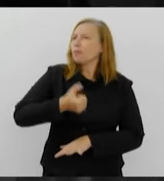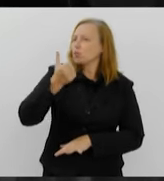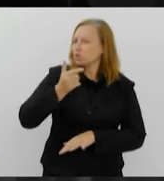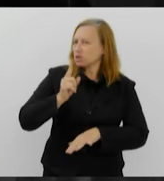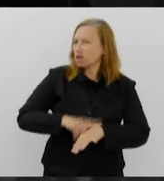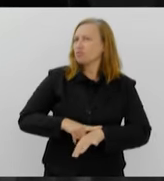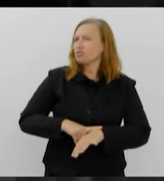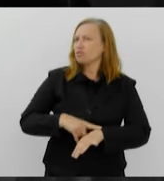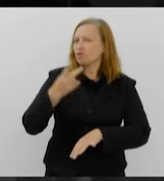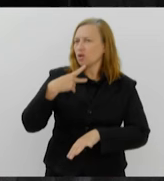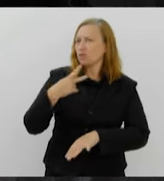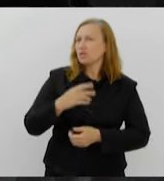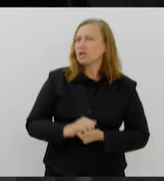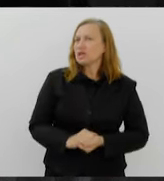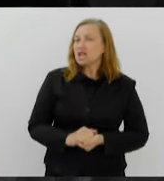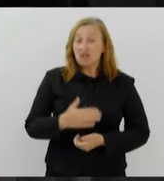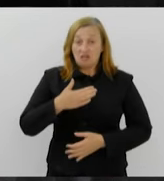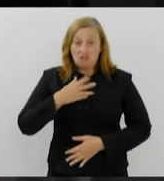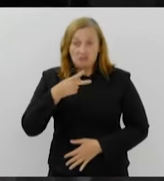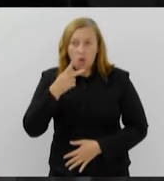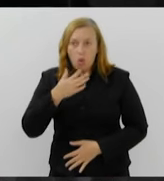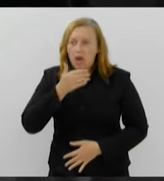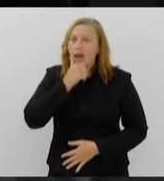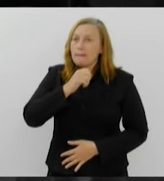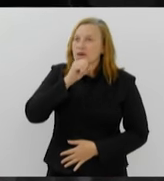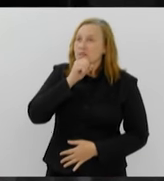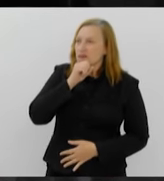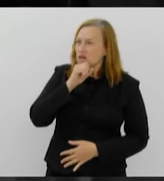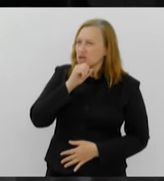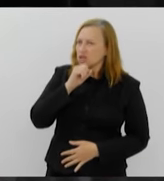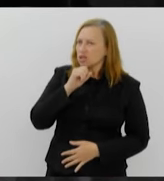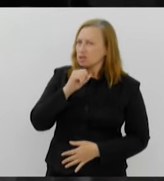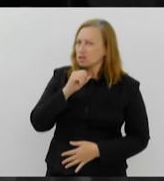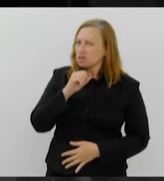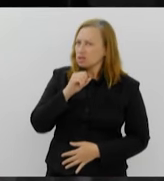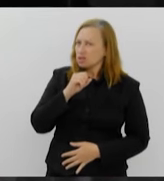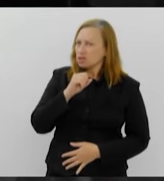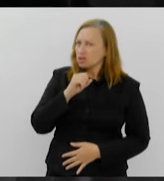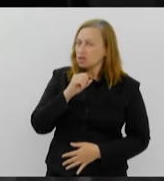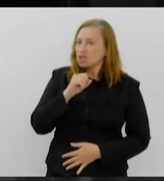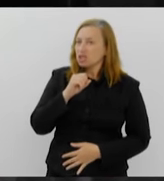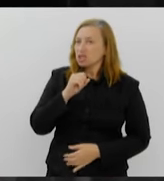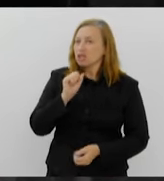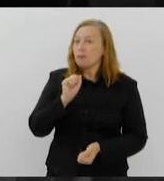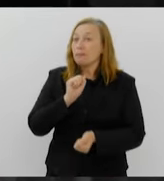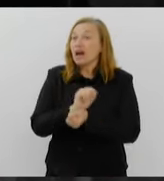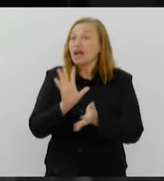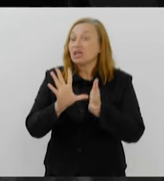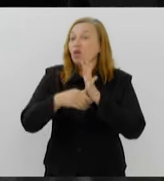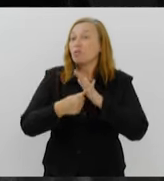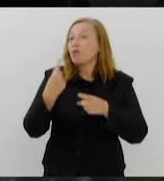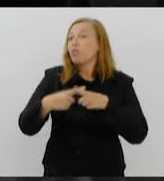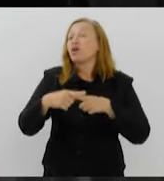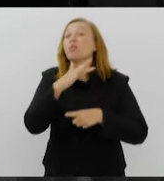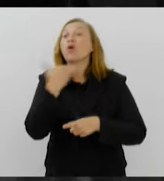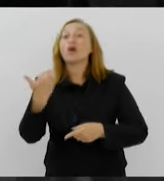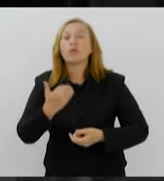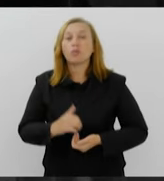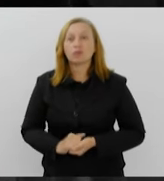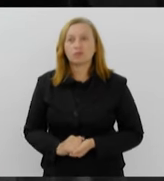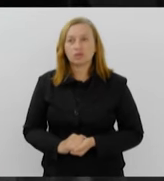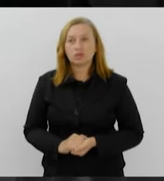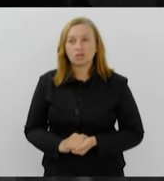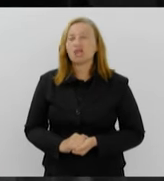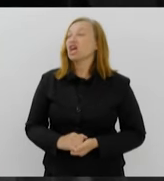tempo disse que minha mãe que nunca teve vida públ tinha parado de roubar porque tinha morrido